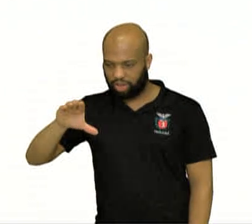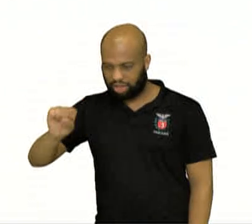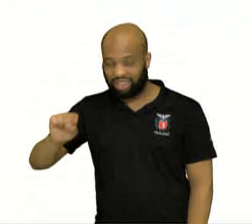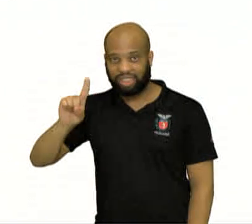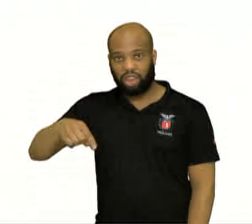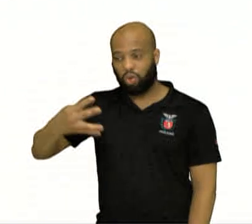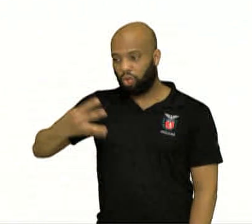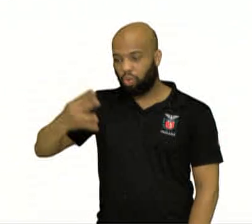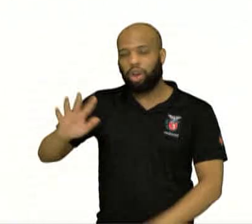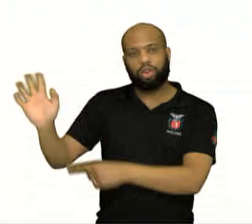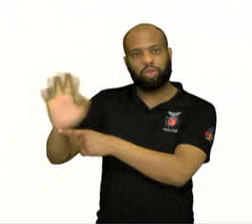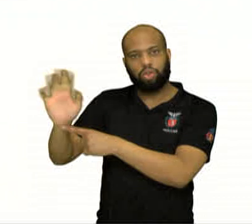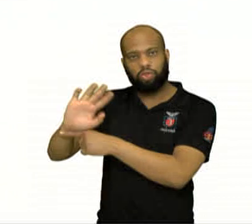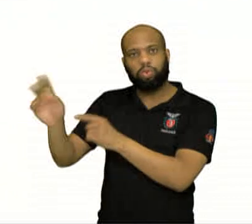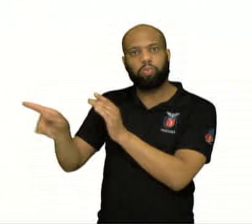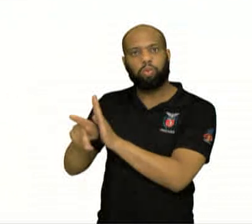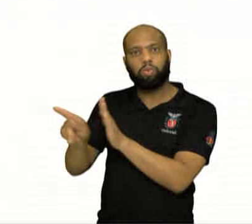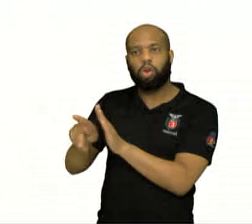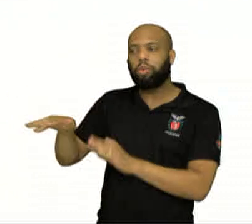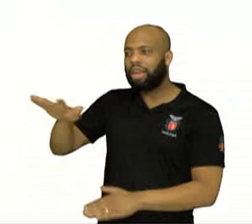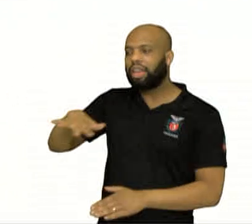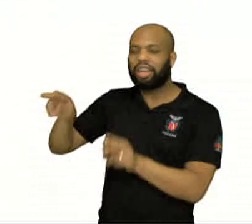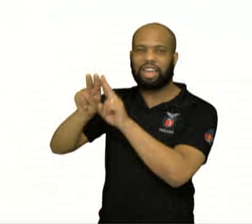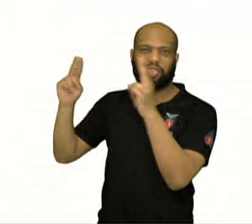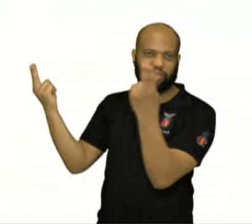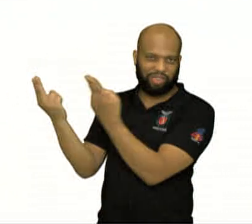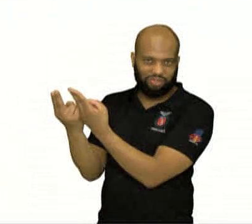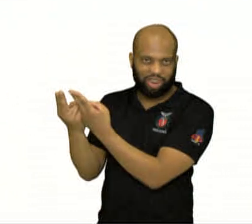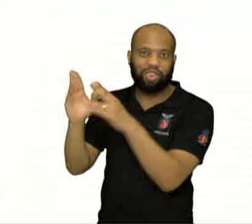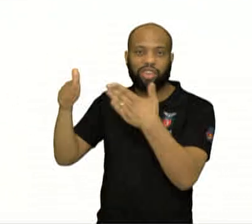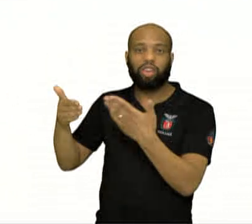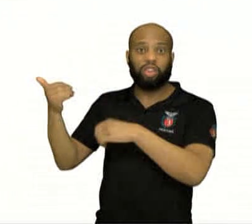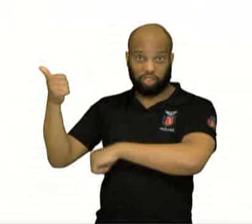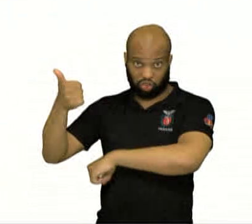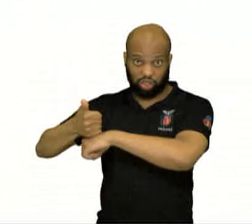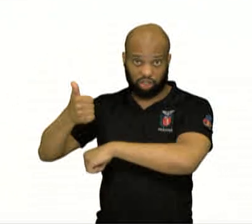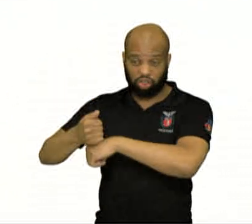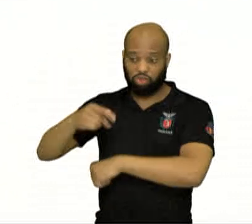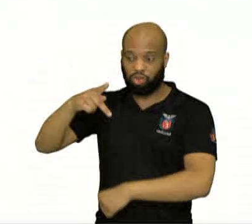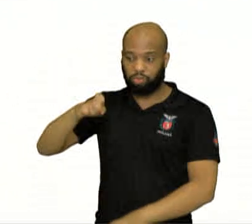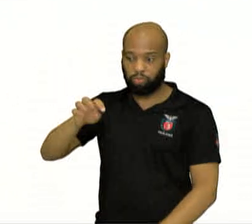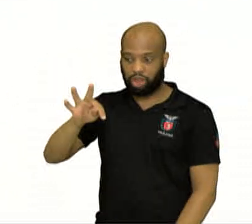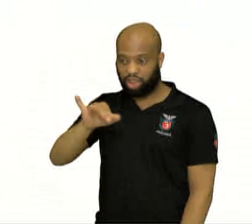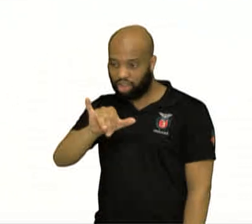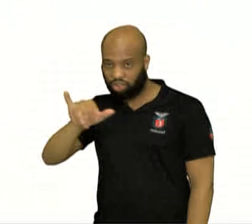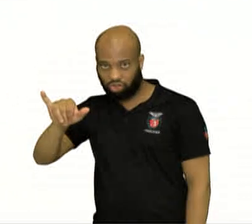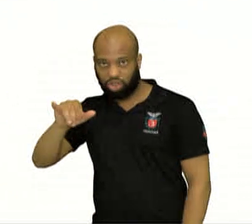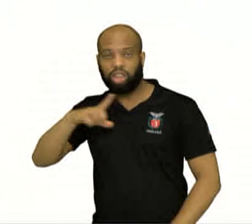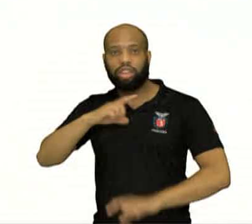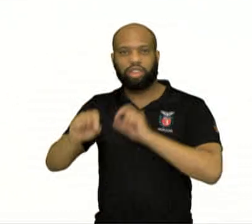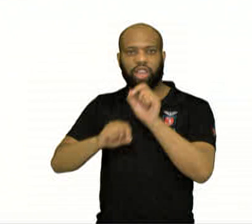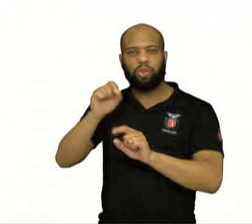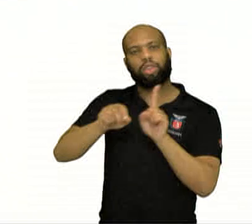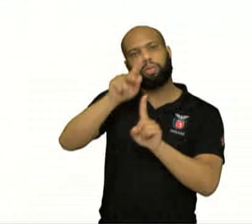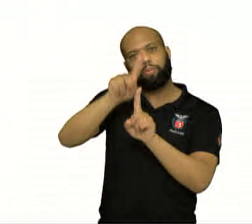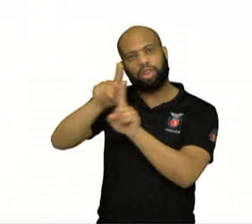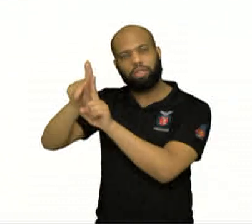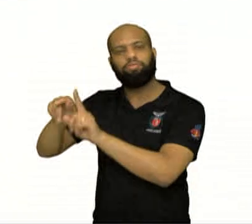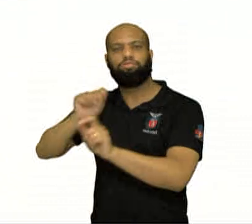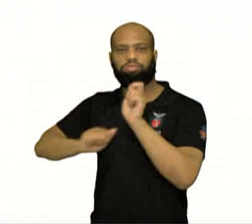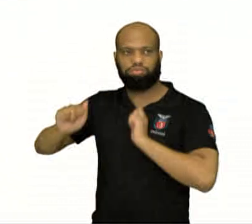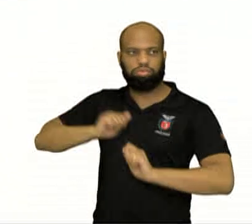quarto filme do universo estendido DC o filme dirigido por Patty jenkins com roteiro de Allan heinberg o elenco é composto por